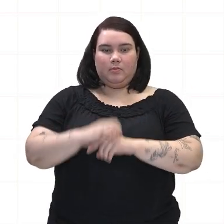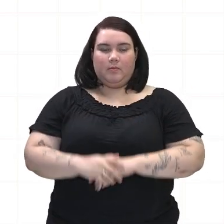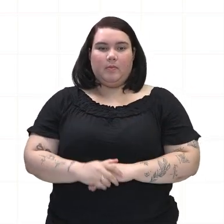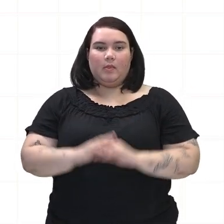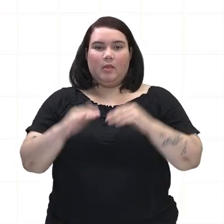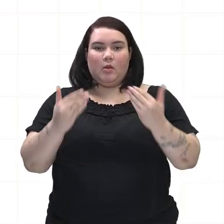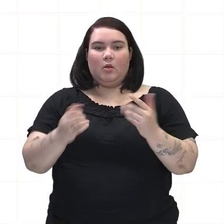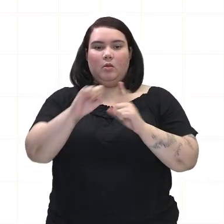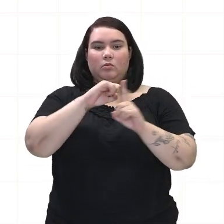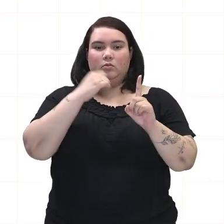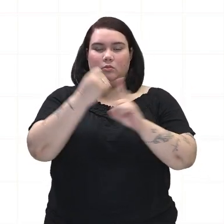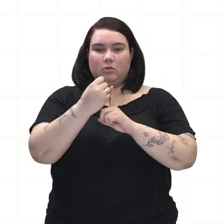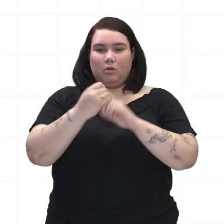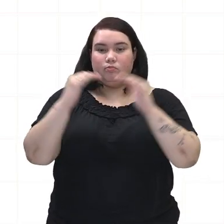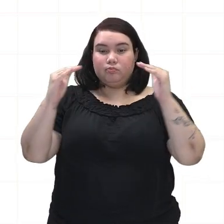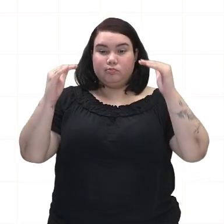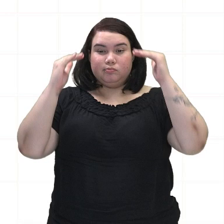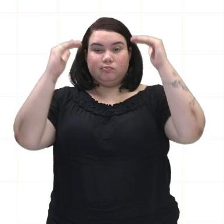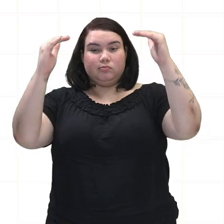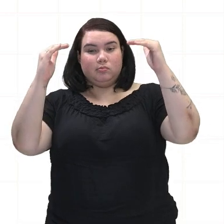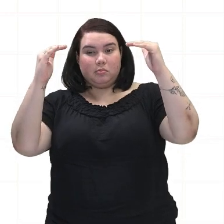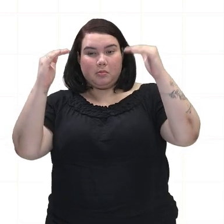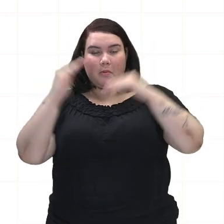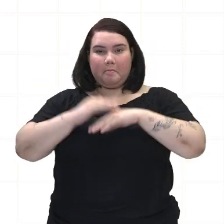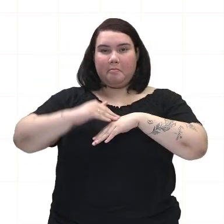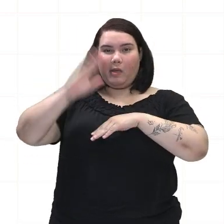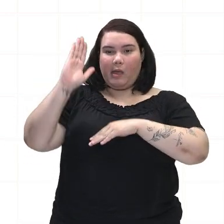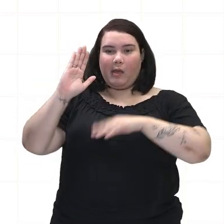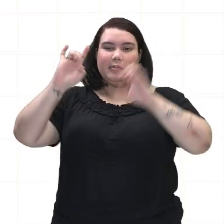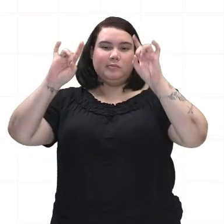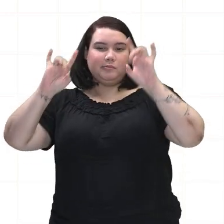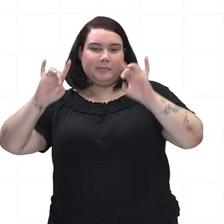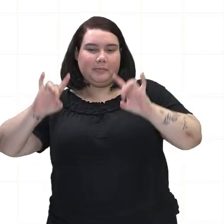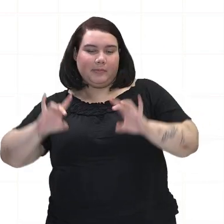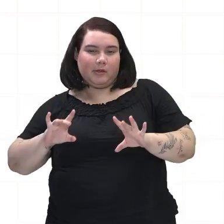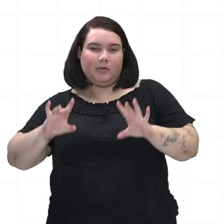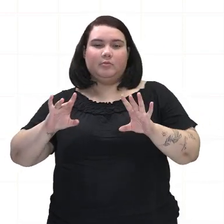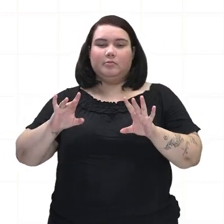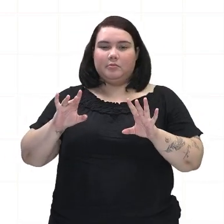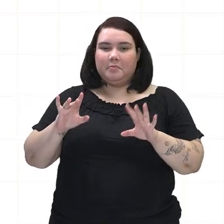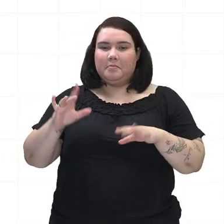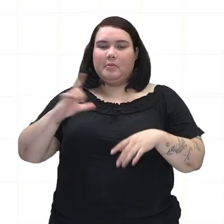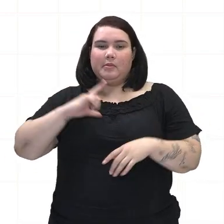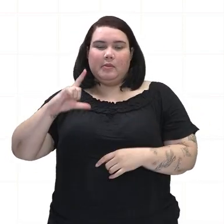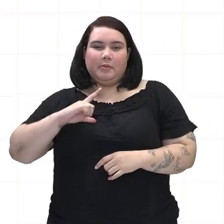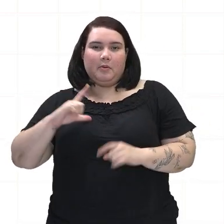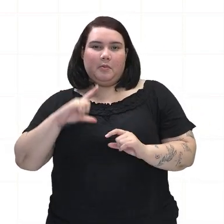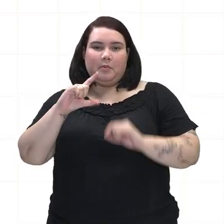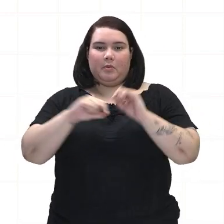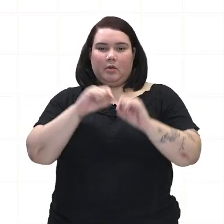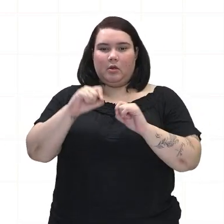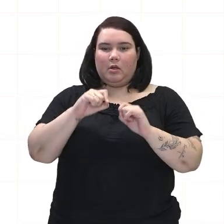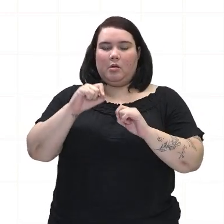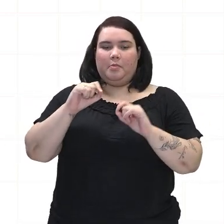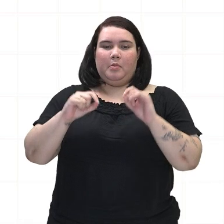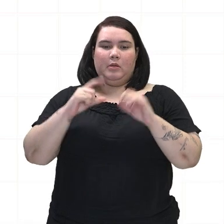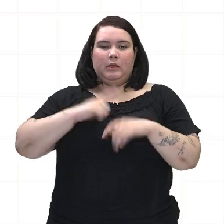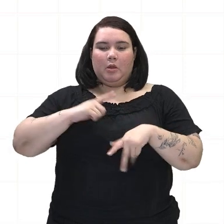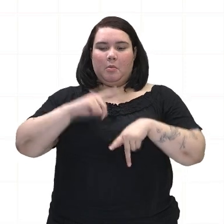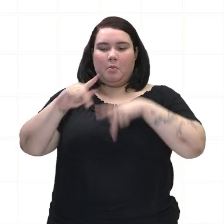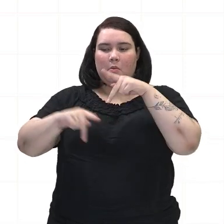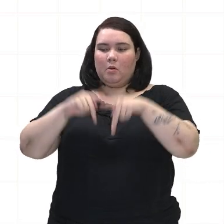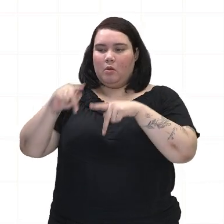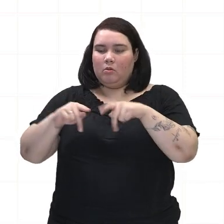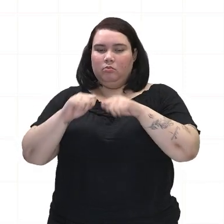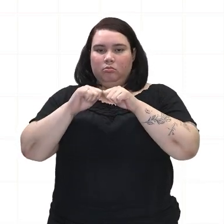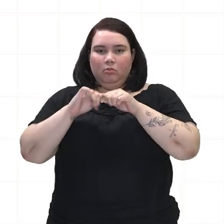mais desenvolvido, superior, com tudo nas mãos, e que deve levar o processo de civilização para os